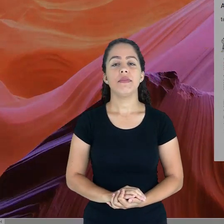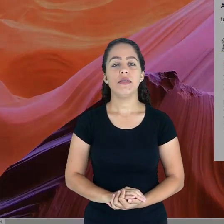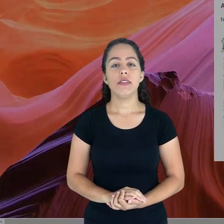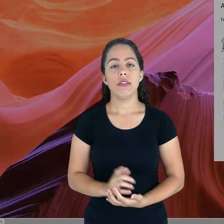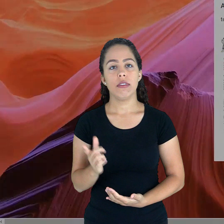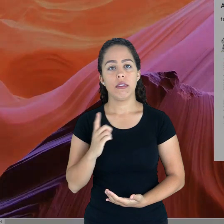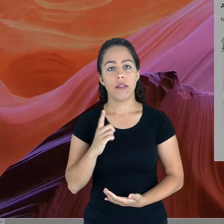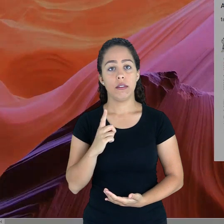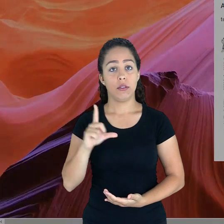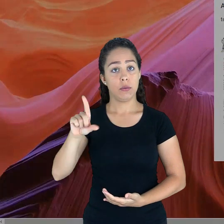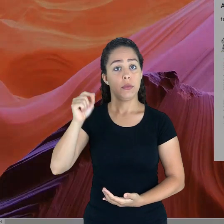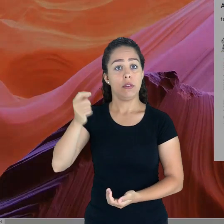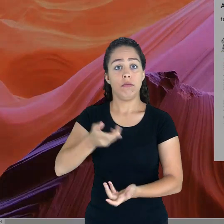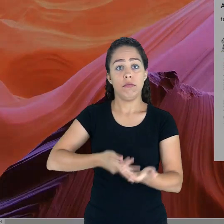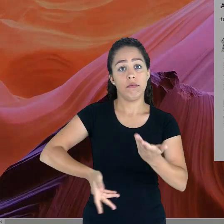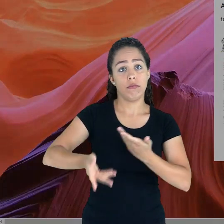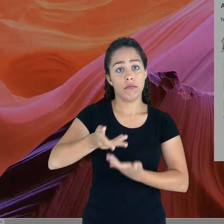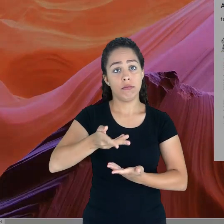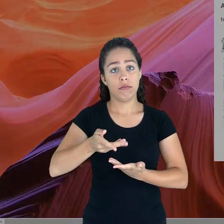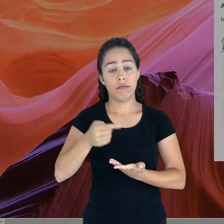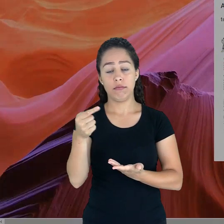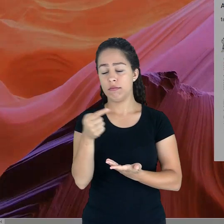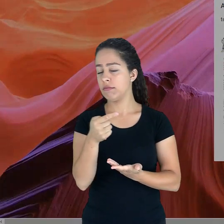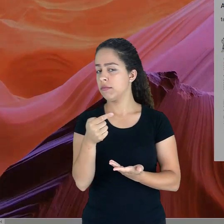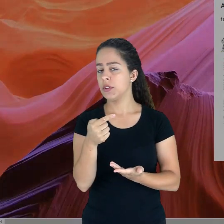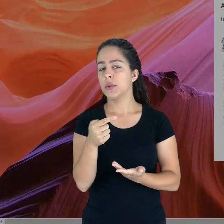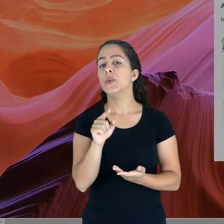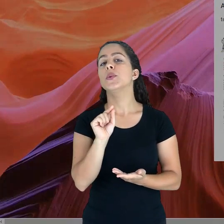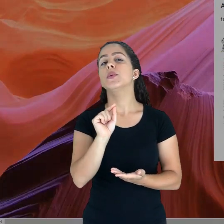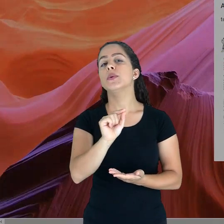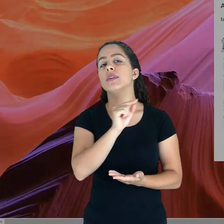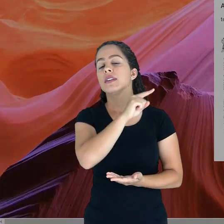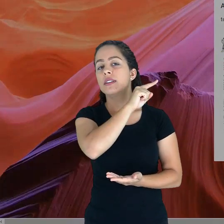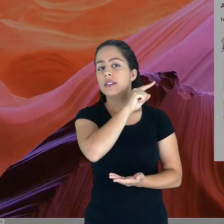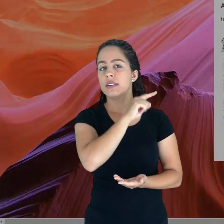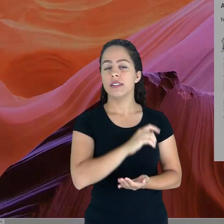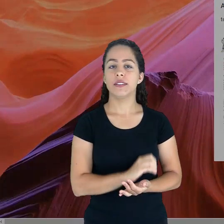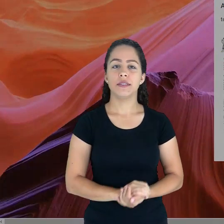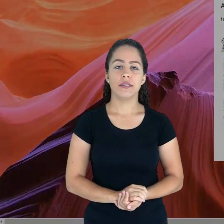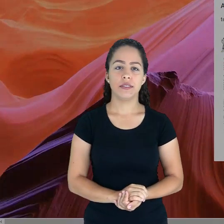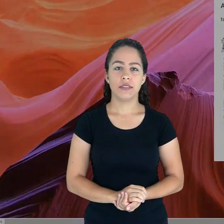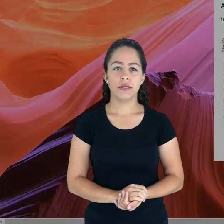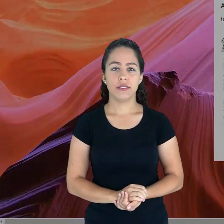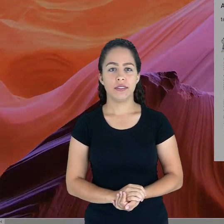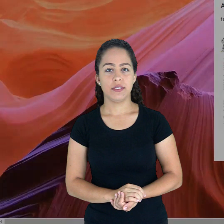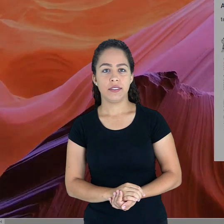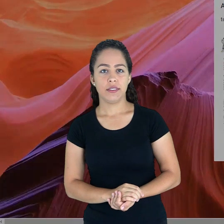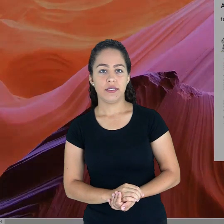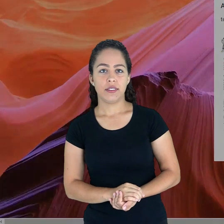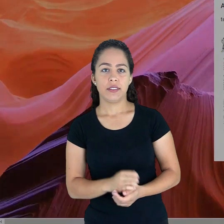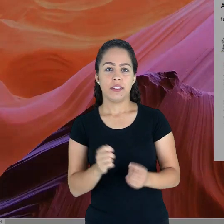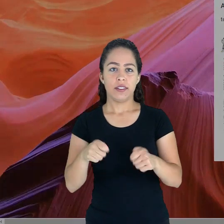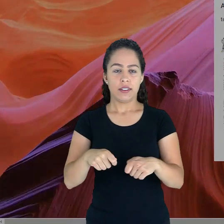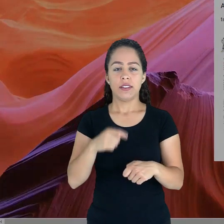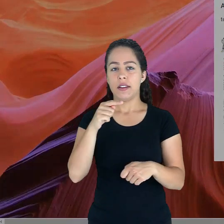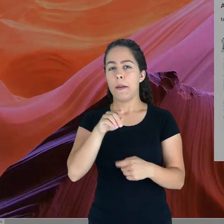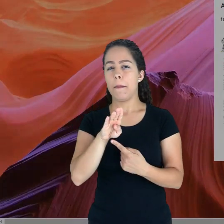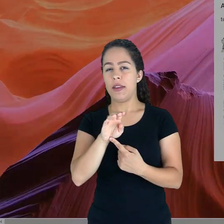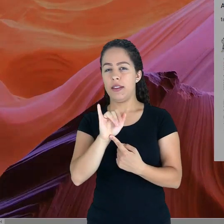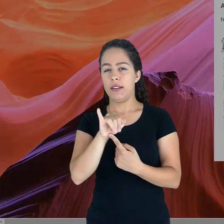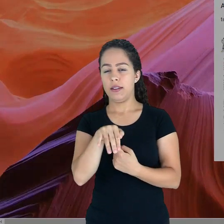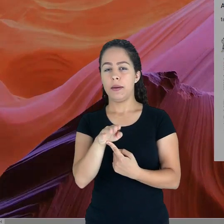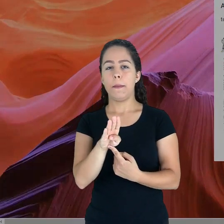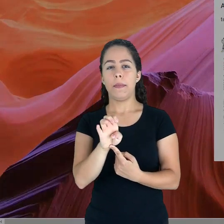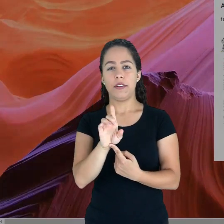Tem uma opção Share Export Embed aqui. E aqui a gente vai copiar